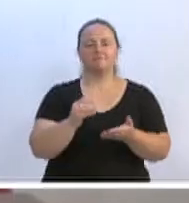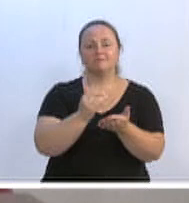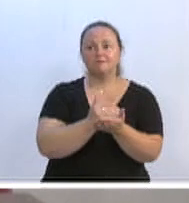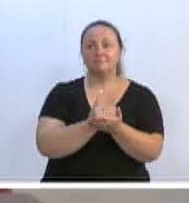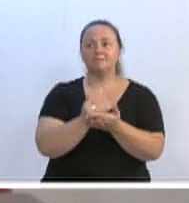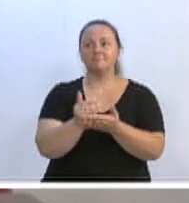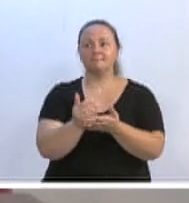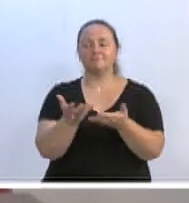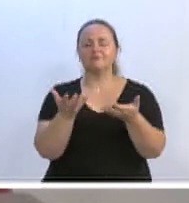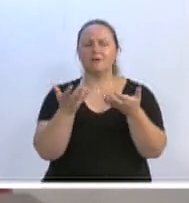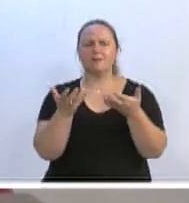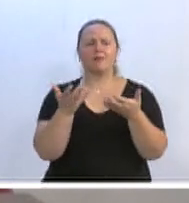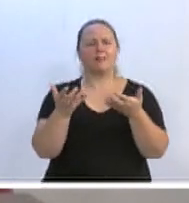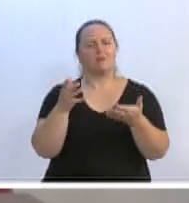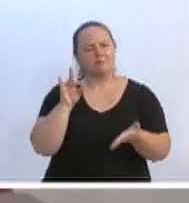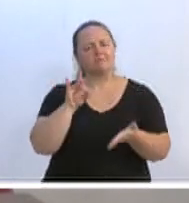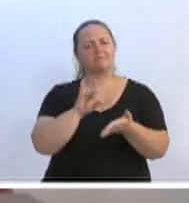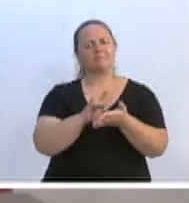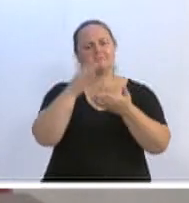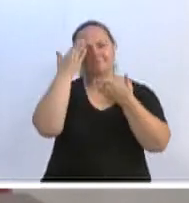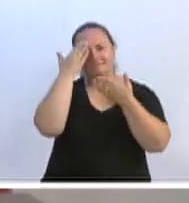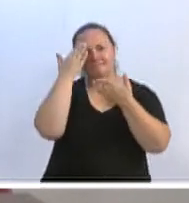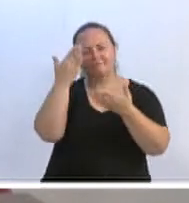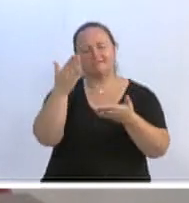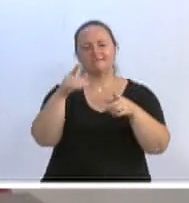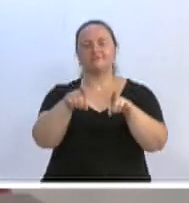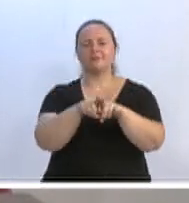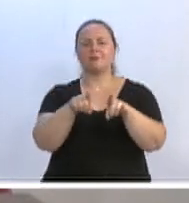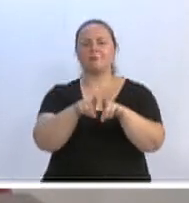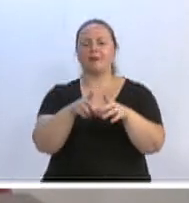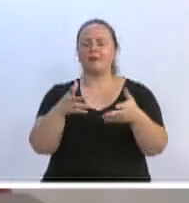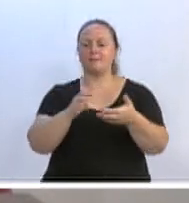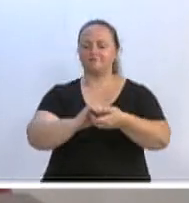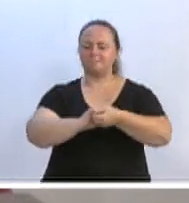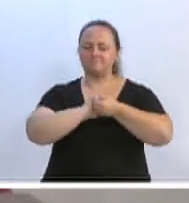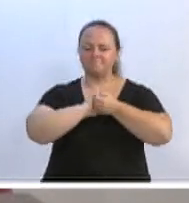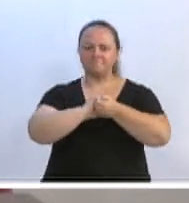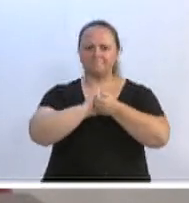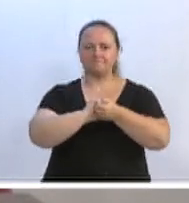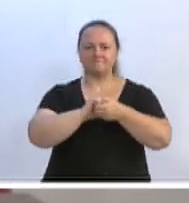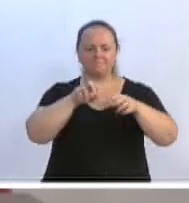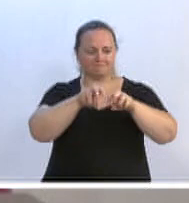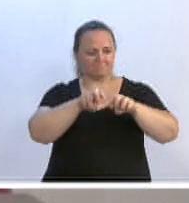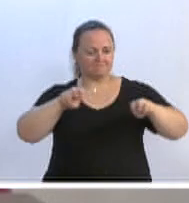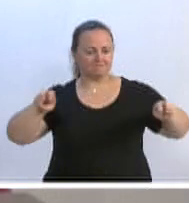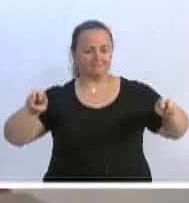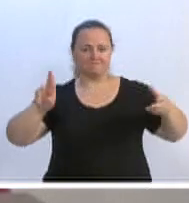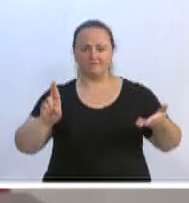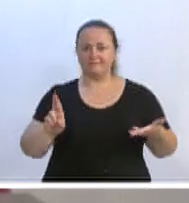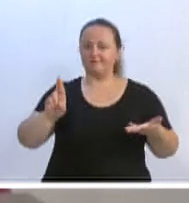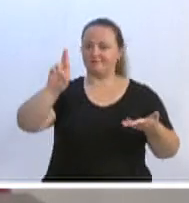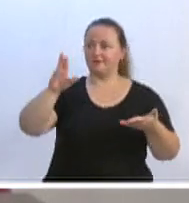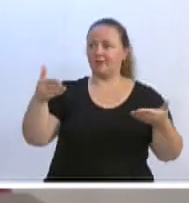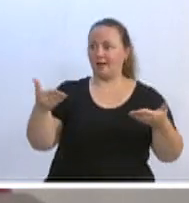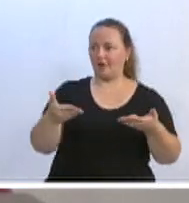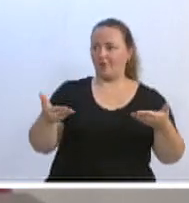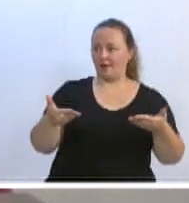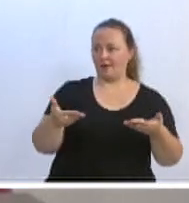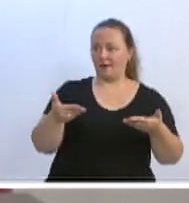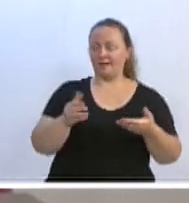Inicialmente, gostaria de agradecer e cumprimentar aos ilustres que compõem a mesa,